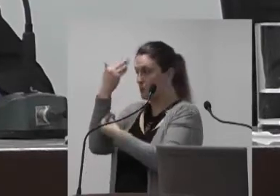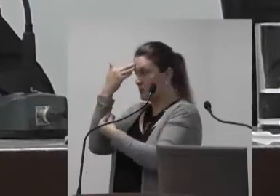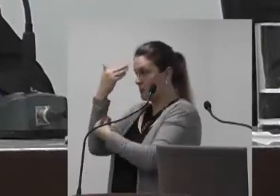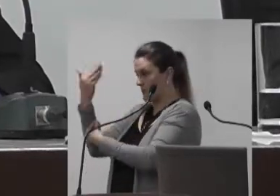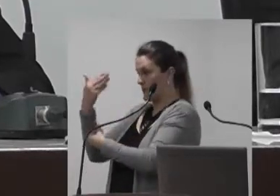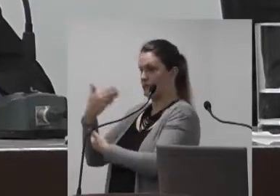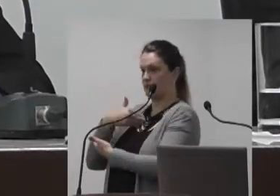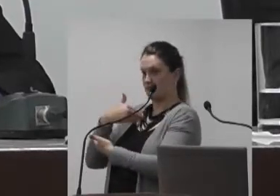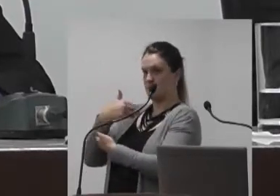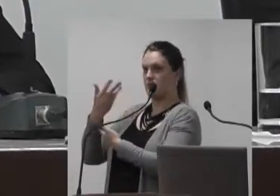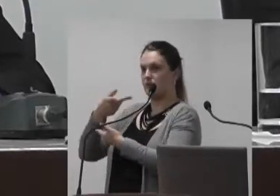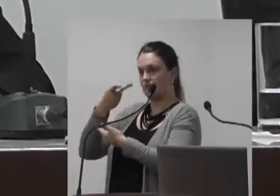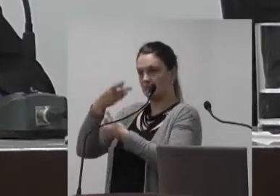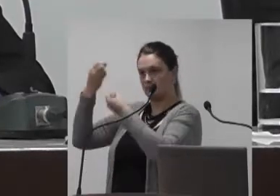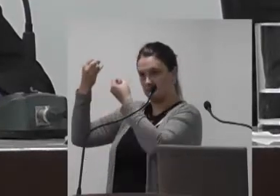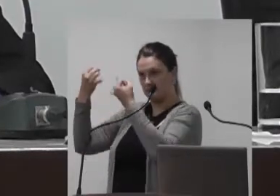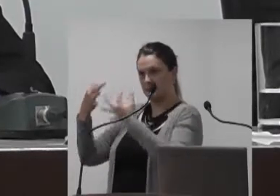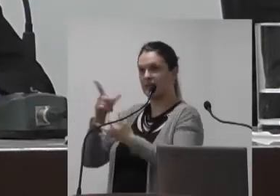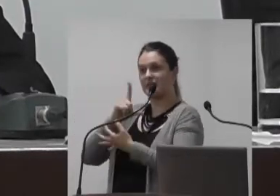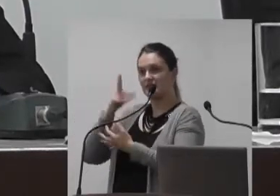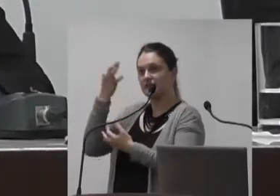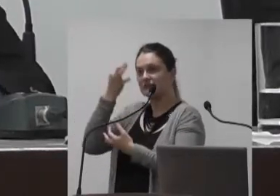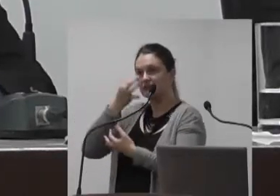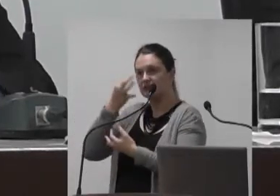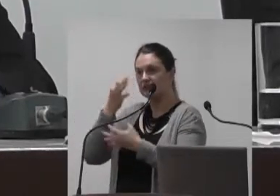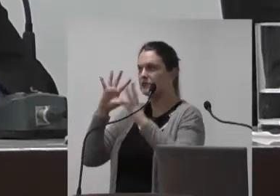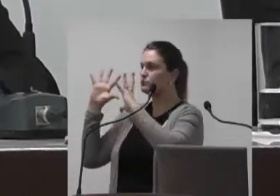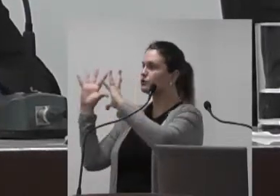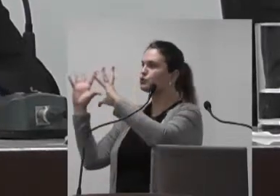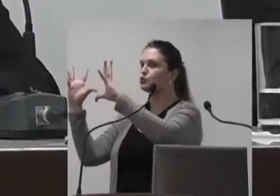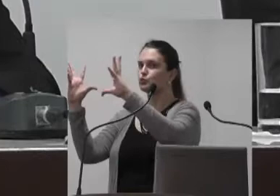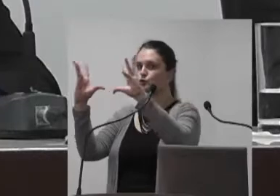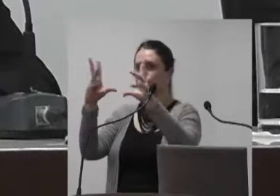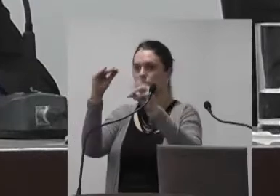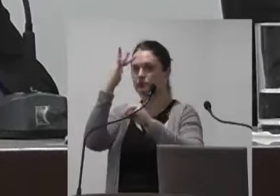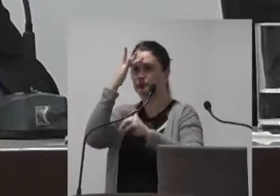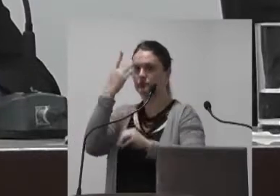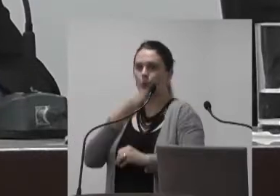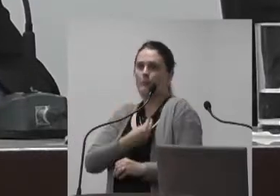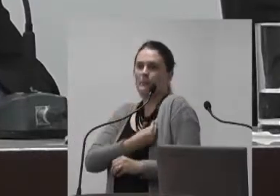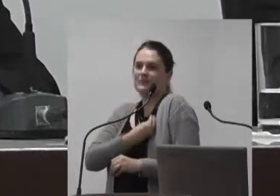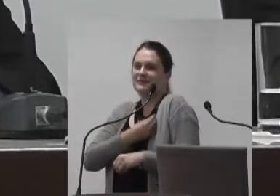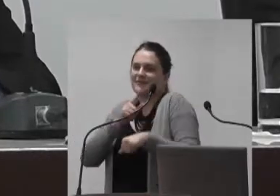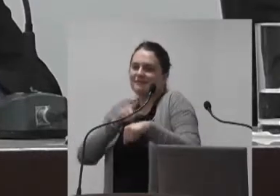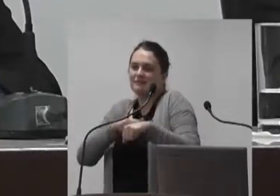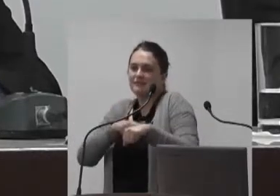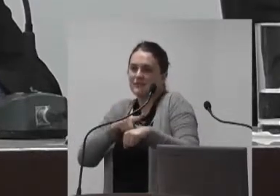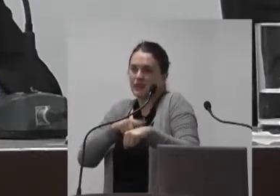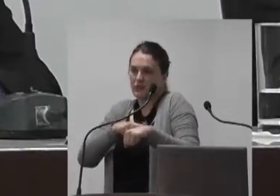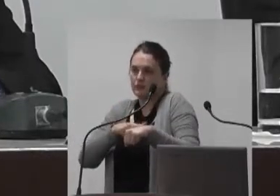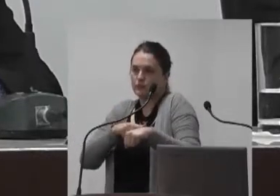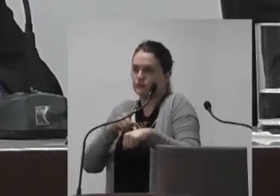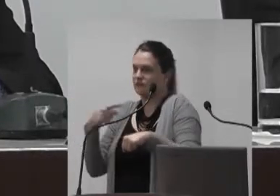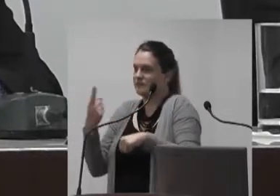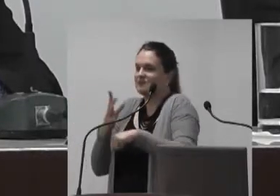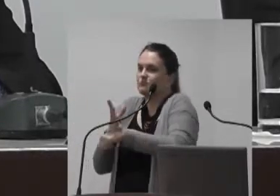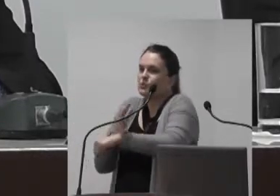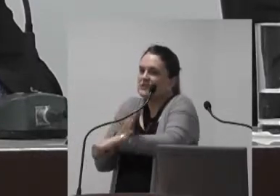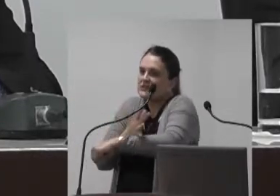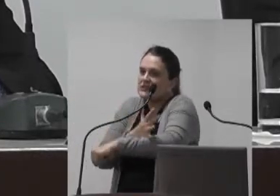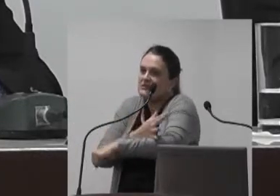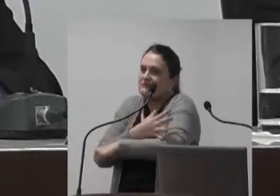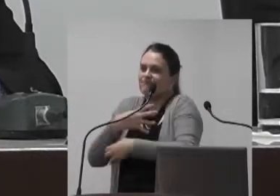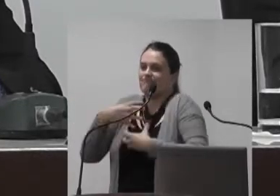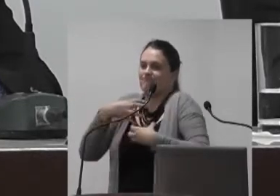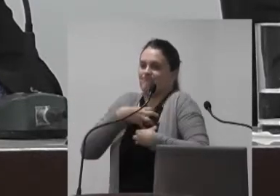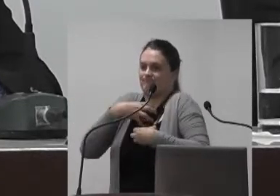pela tua explanação. Tenho certeza que para todos nós que estamos aqui presentes, em algum momento, nós nos emocionamos